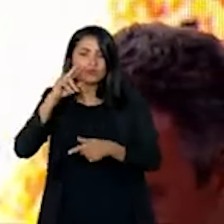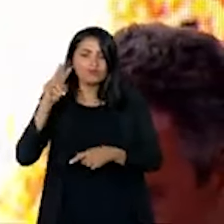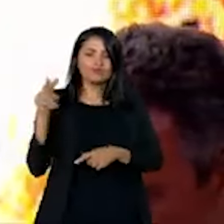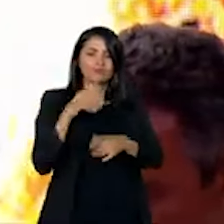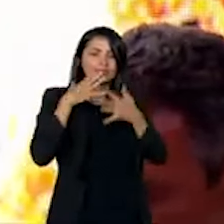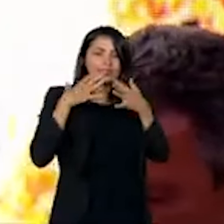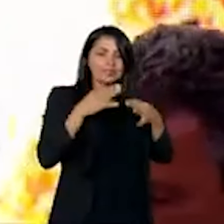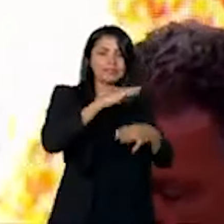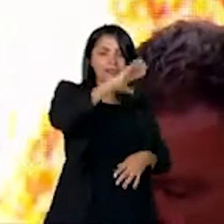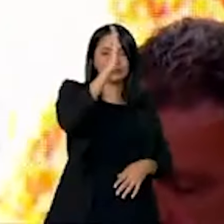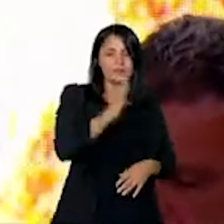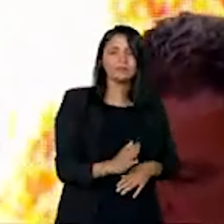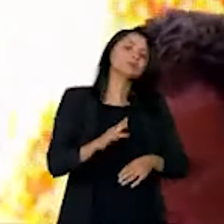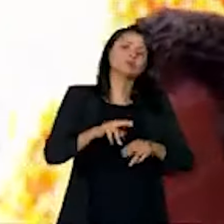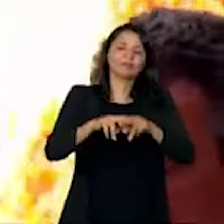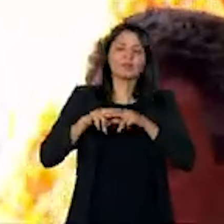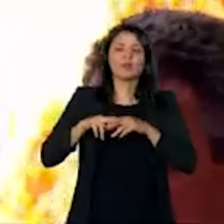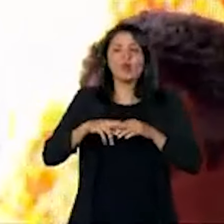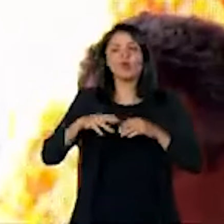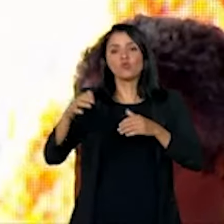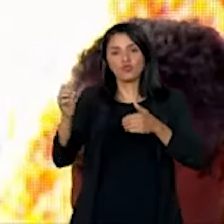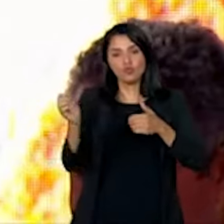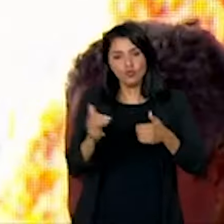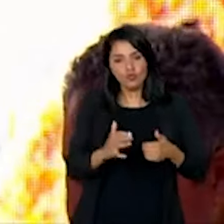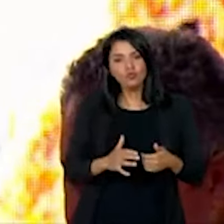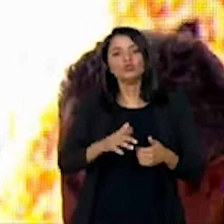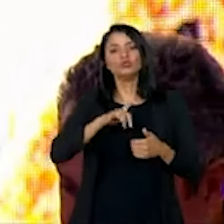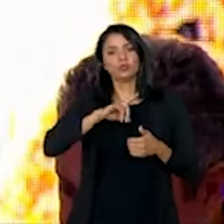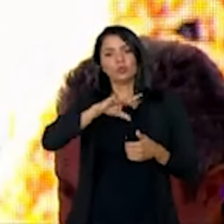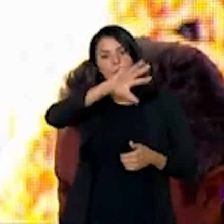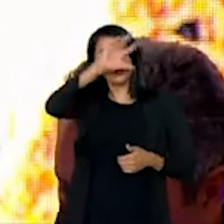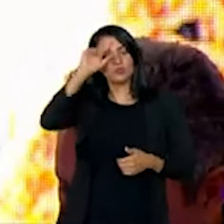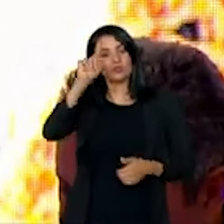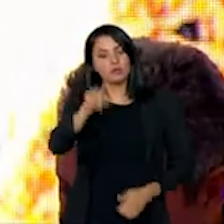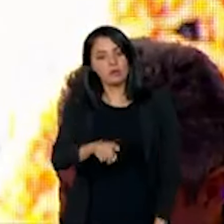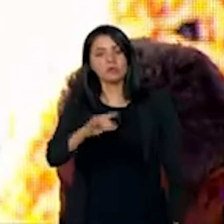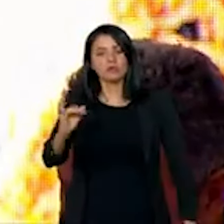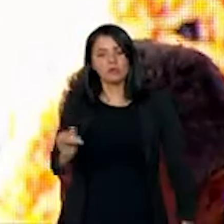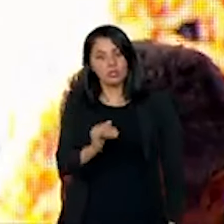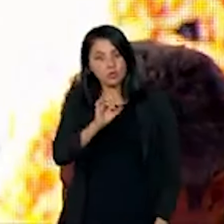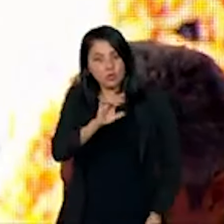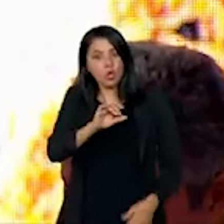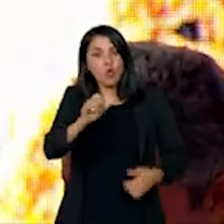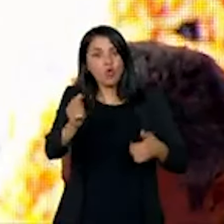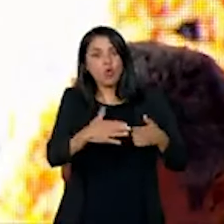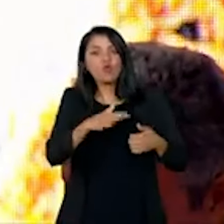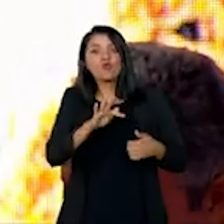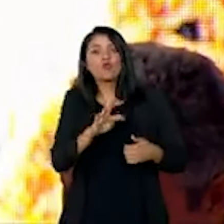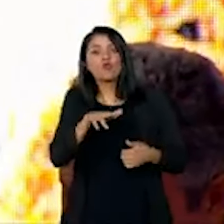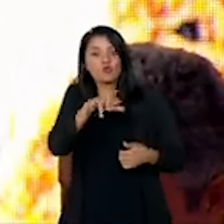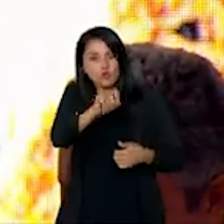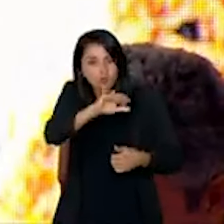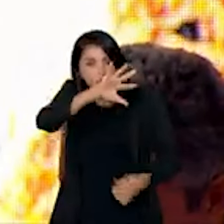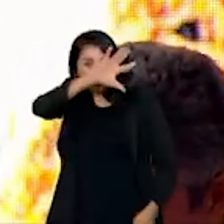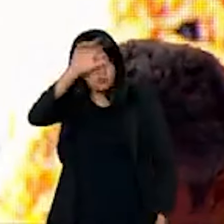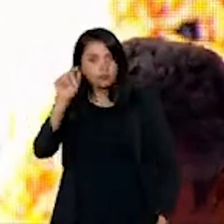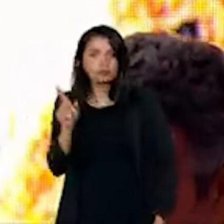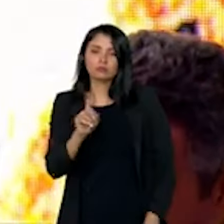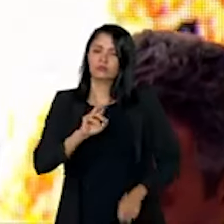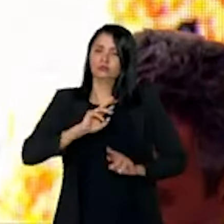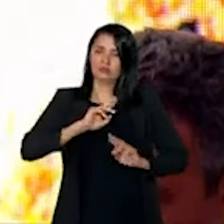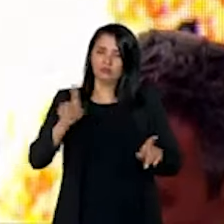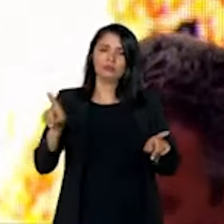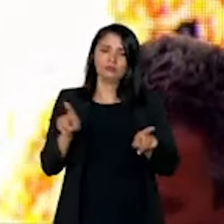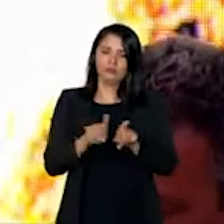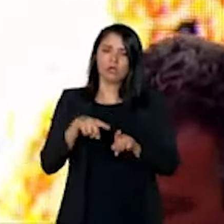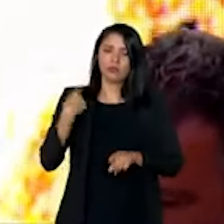E por isso o Fundo Amazônia é importante. Mas não é apenas o Fundo Amazônia. Nós queremos que o país